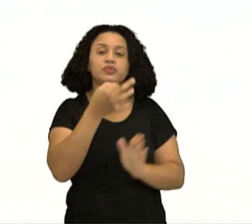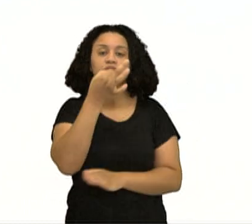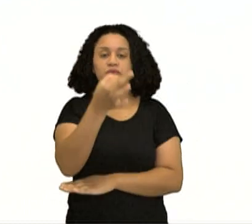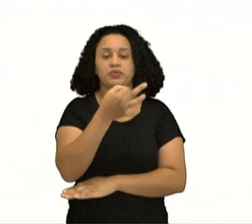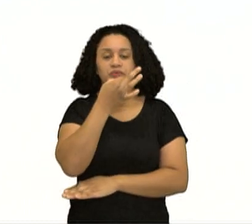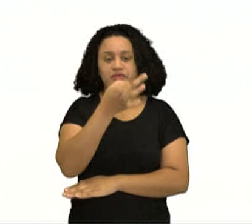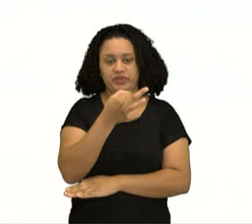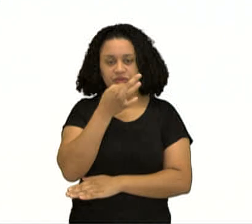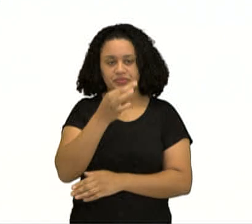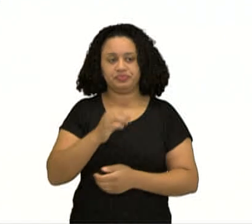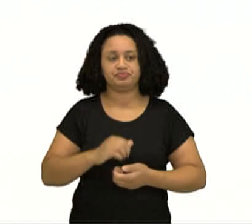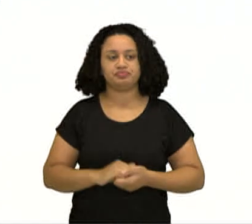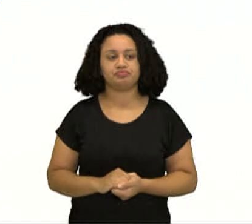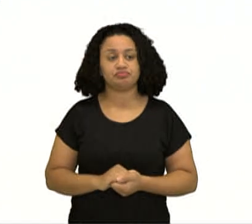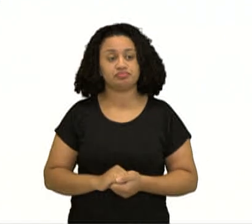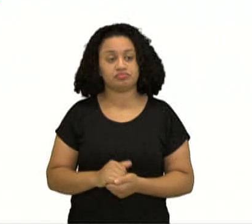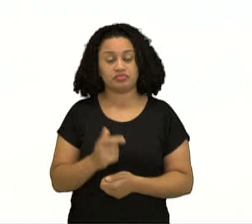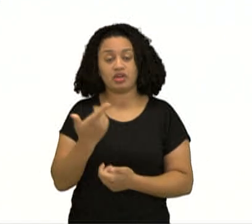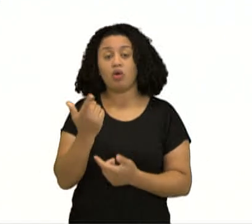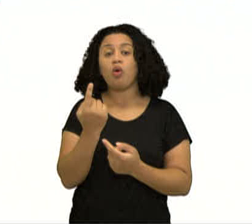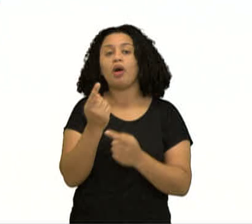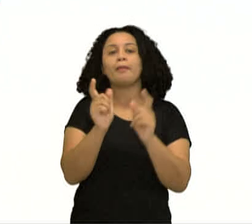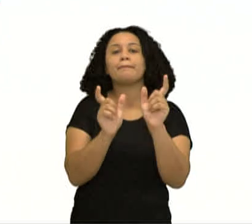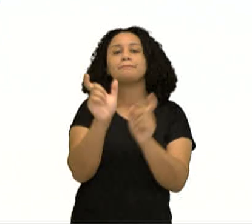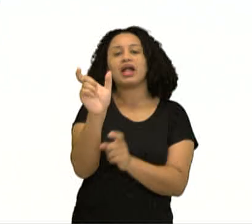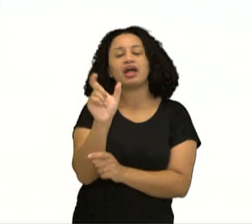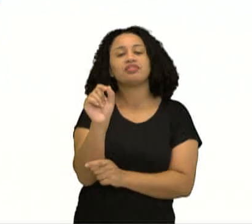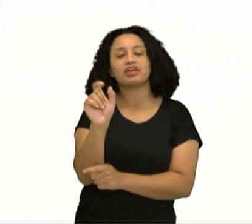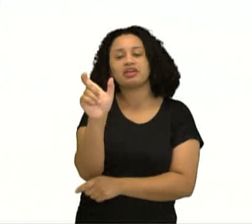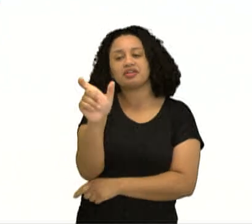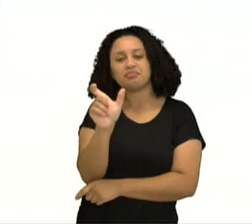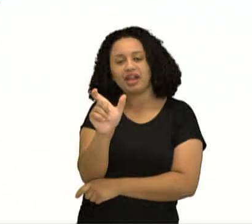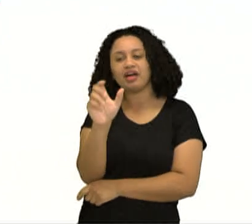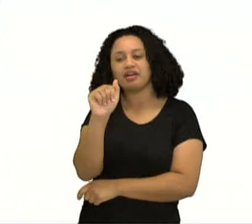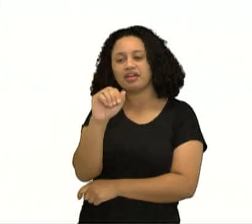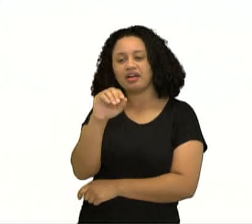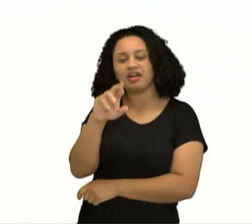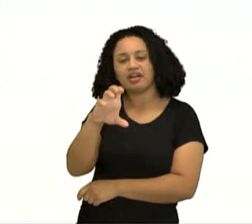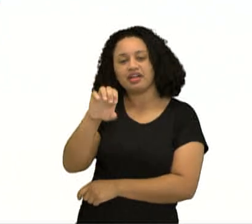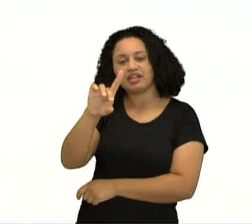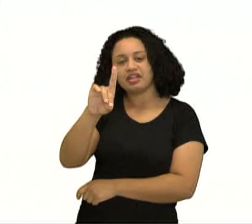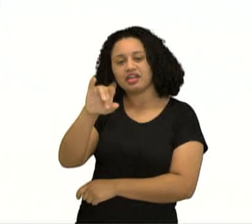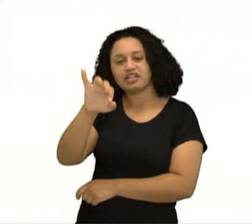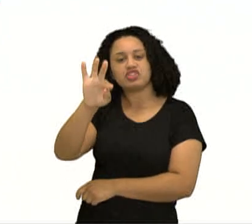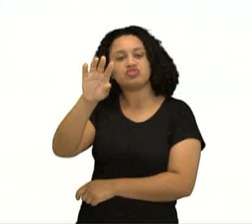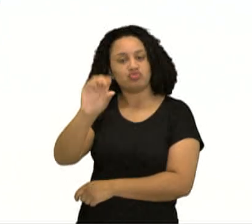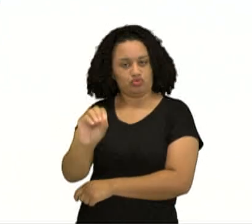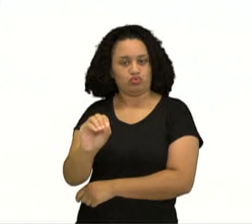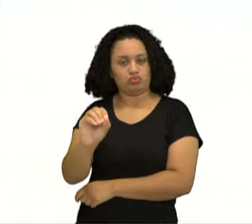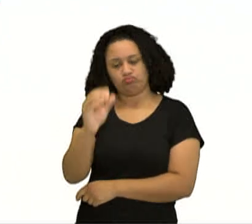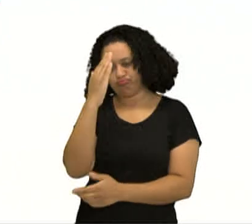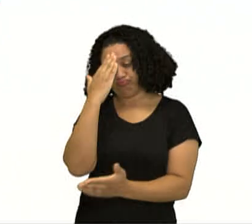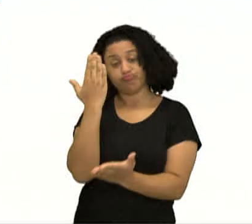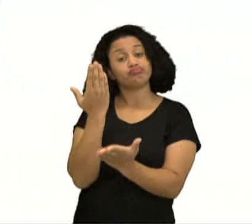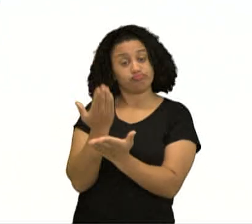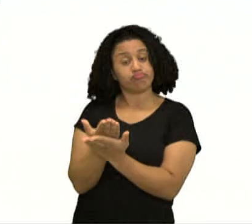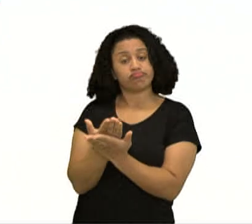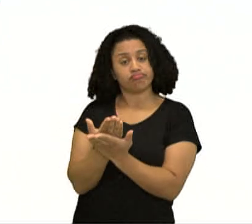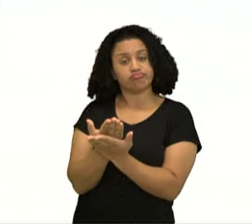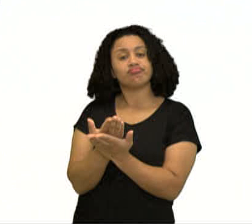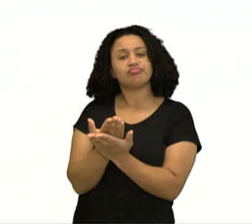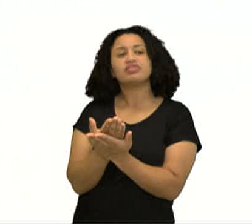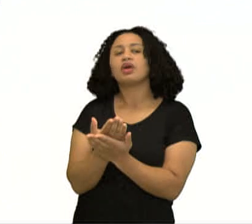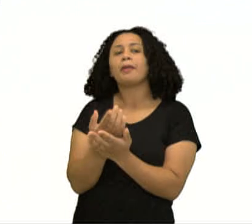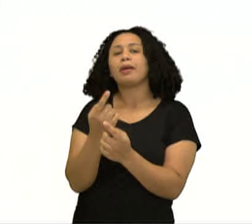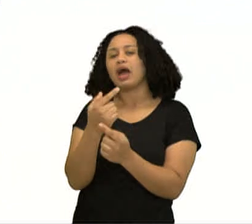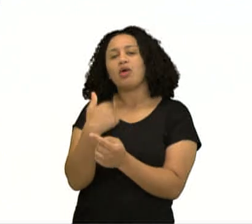um texto opinativo? Então, qual palavrinha seria? Acredito. Então, a palavra acredito, porque